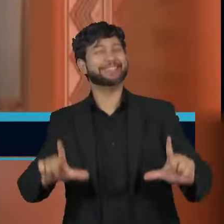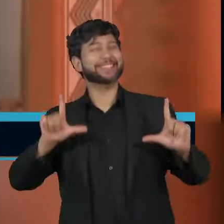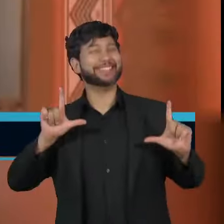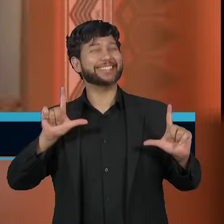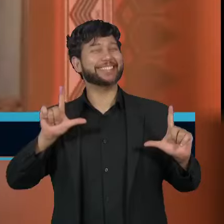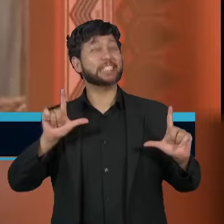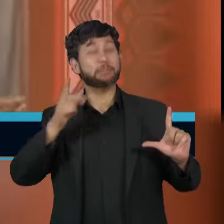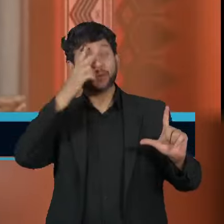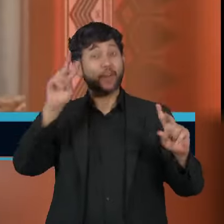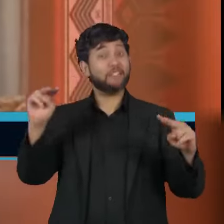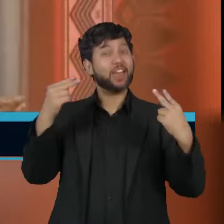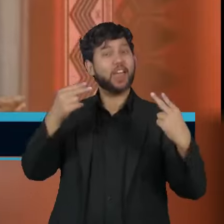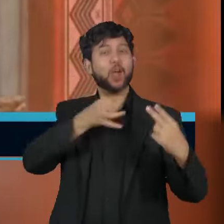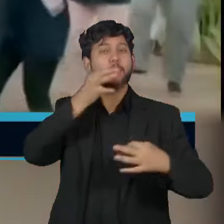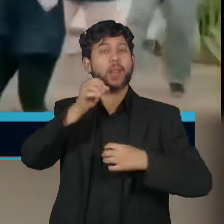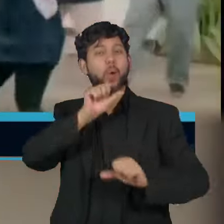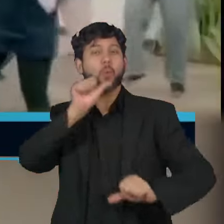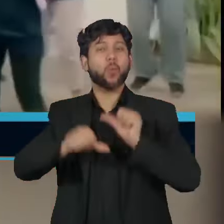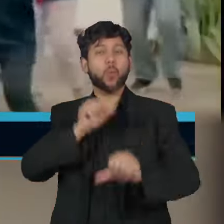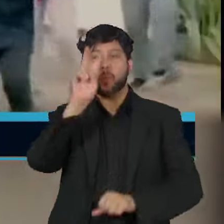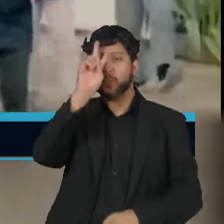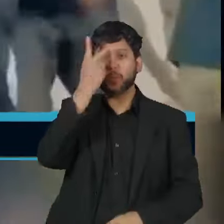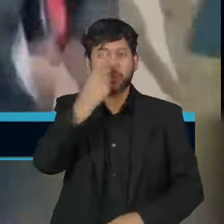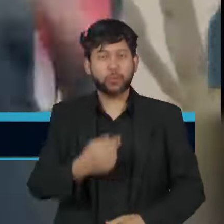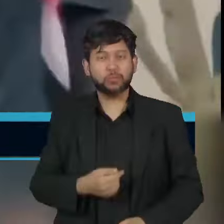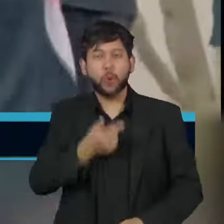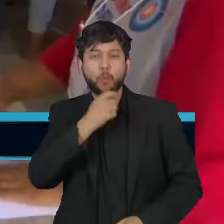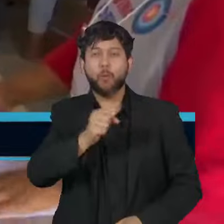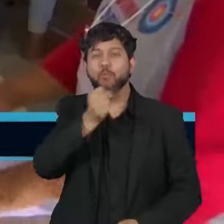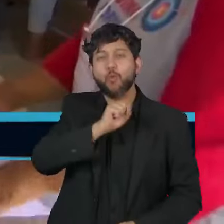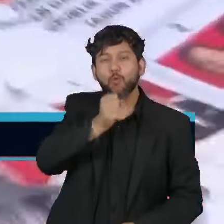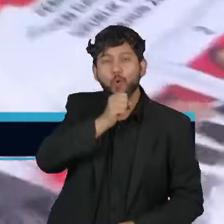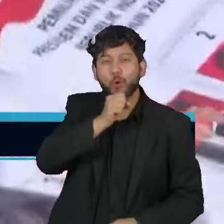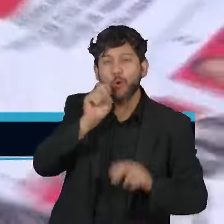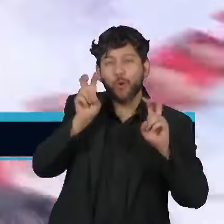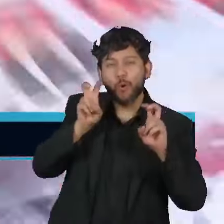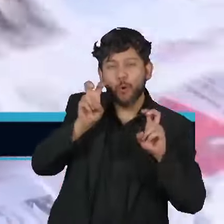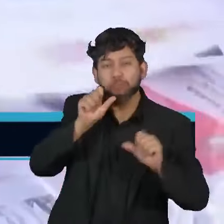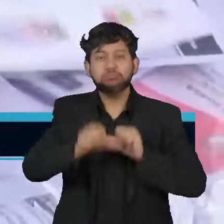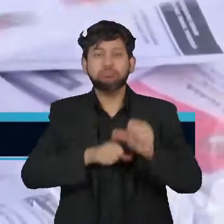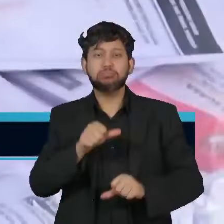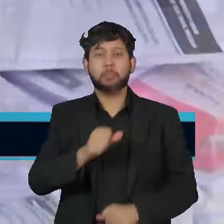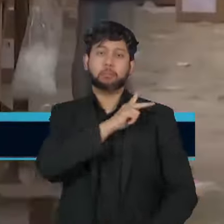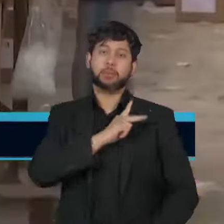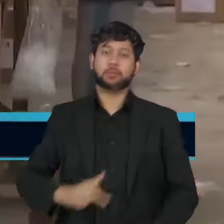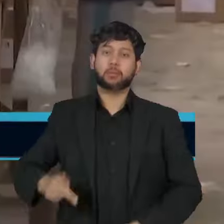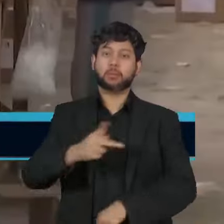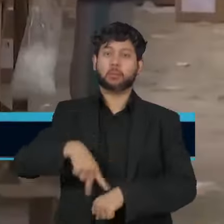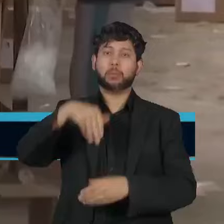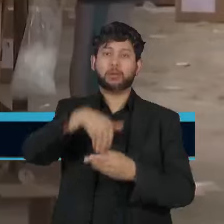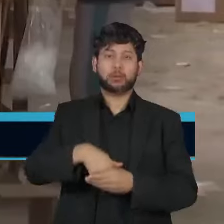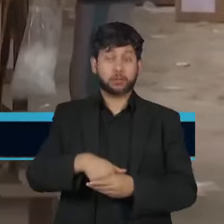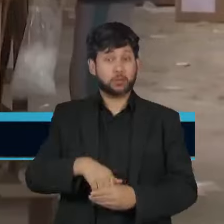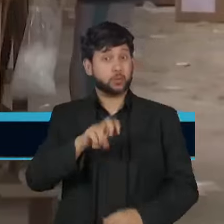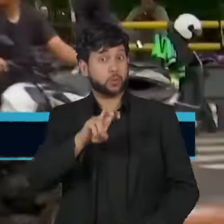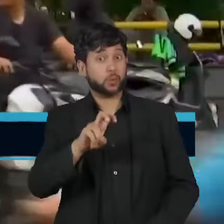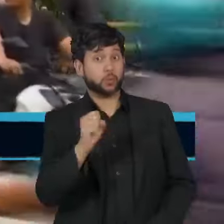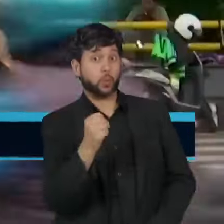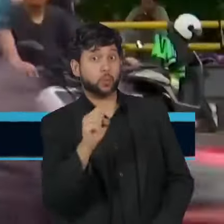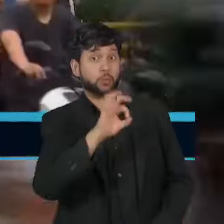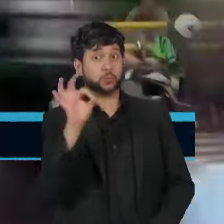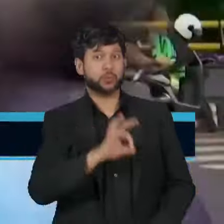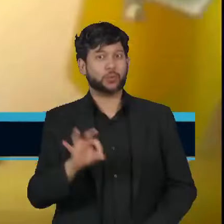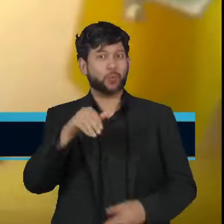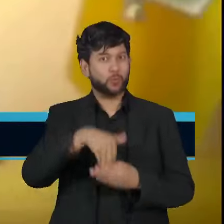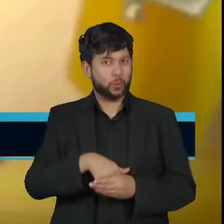completamente e agora o vovô dos vídeos fofos acabou eleito presidente do país com mais de 58%